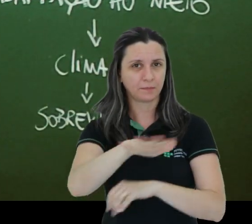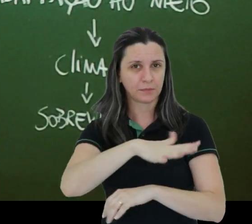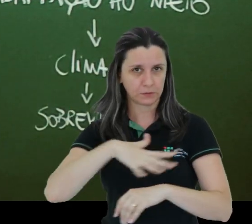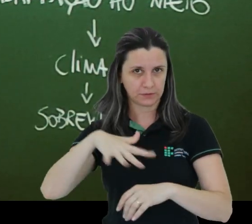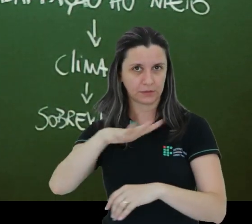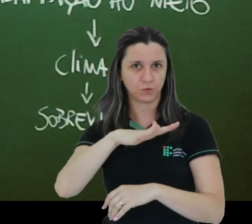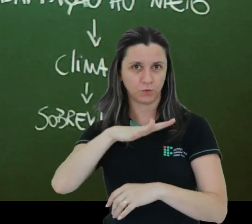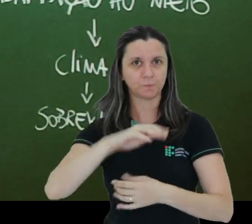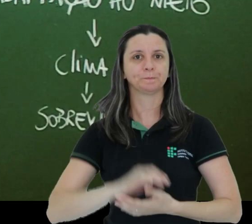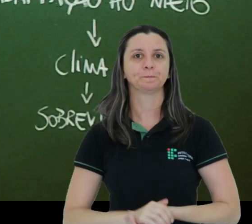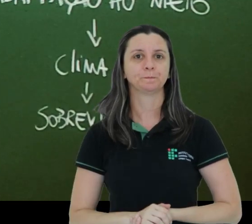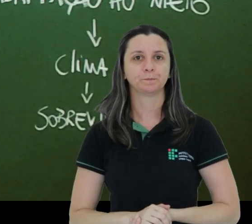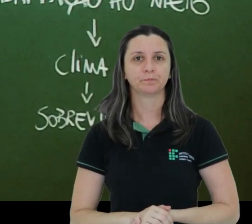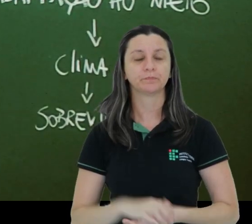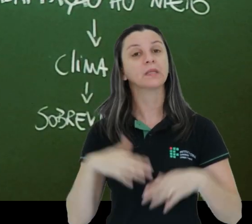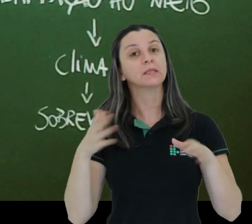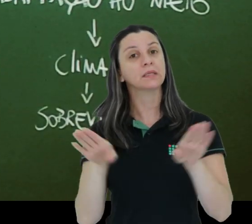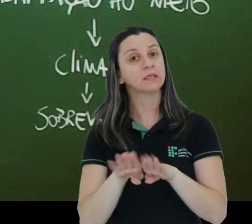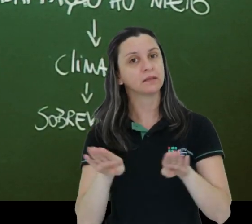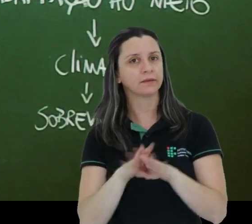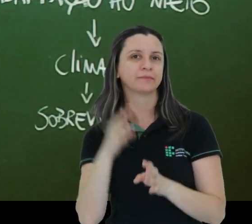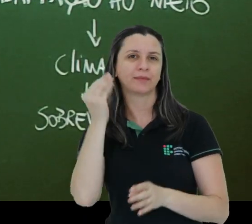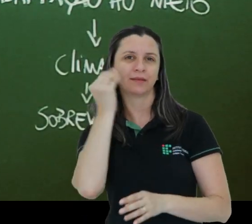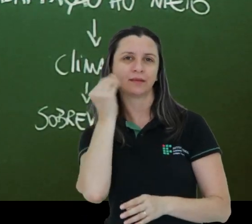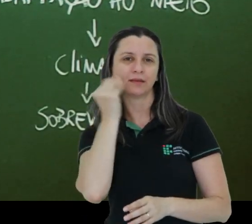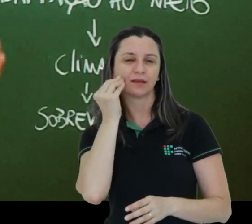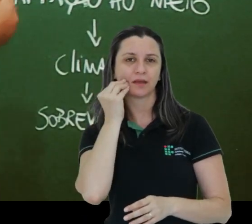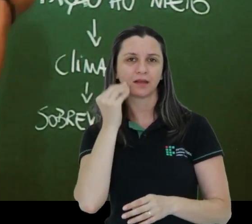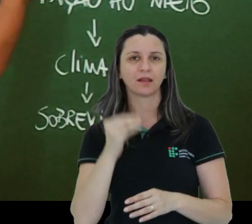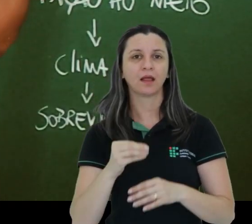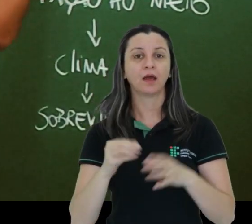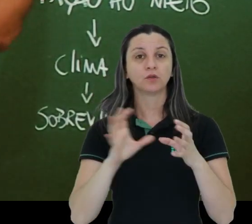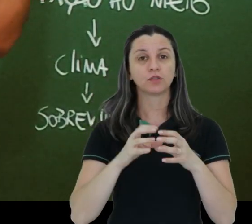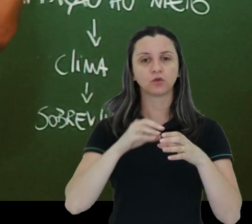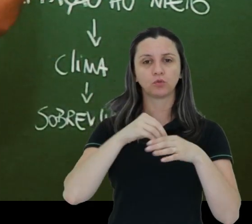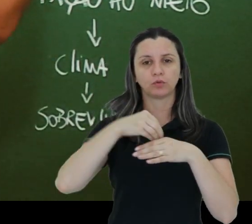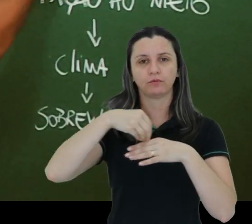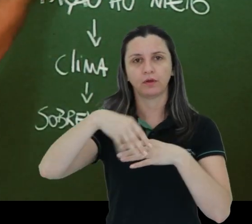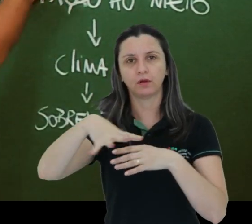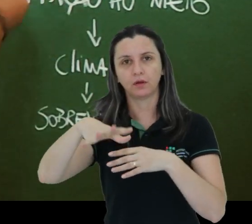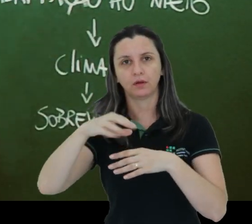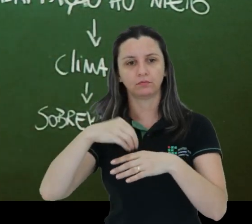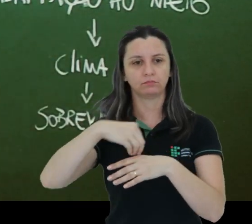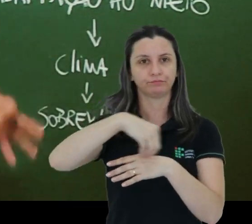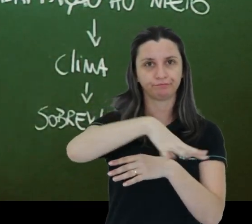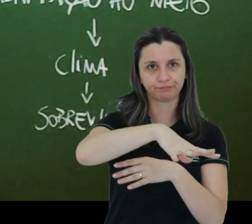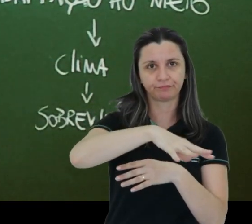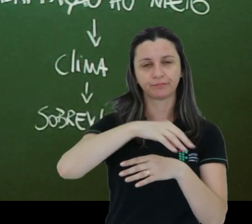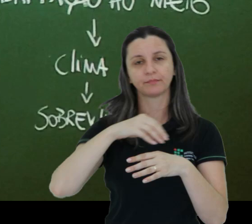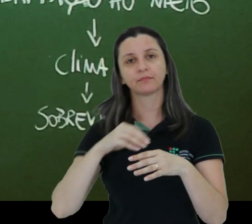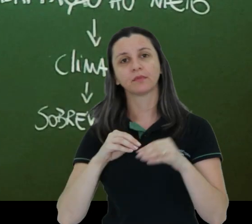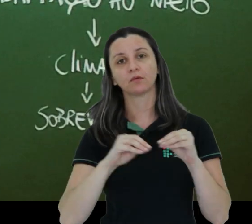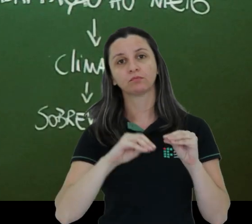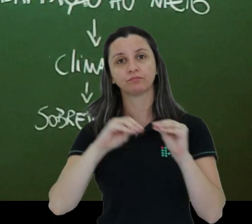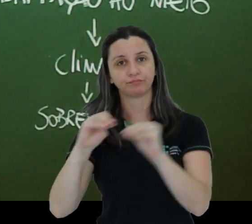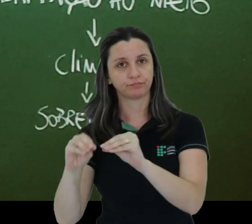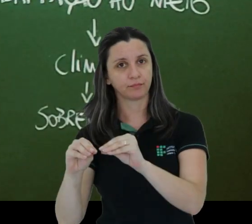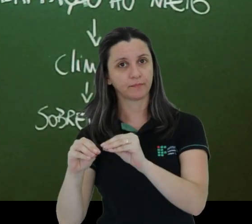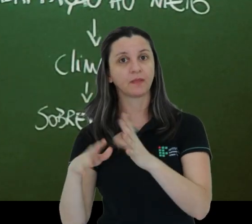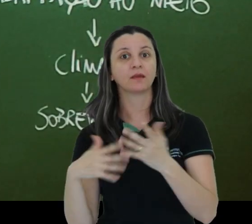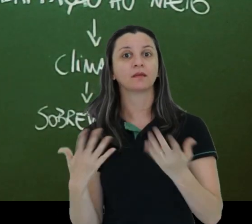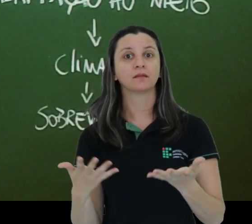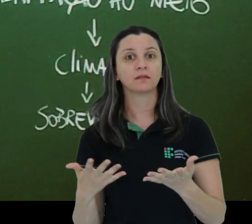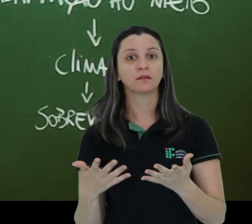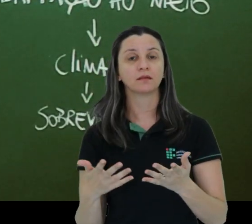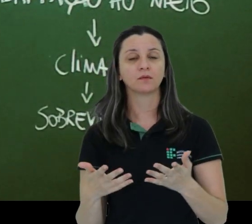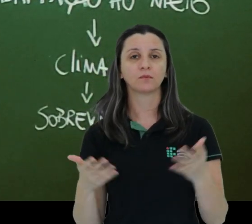essa condição. E também, claro, a migração desses grupos que vão ali ocupando, né? Então, nós